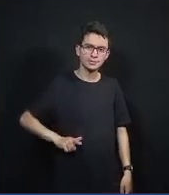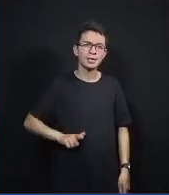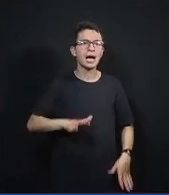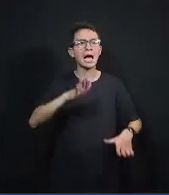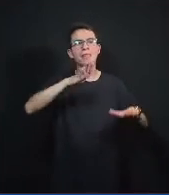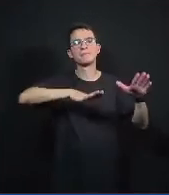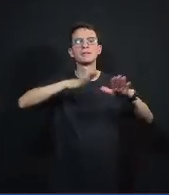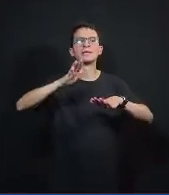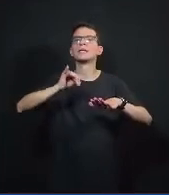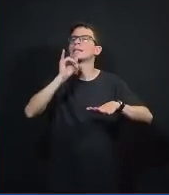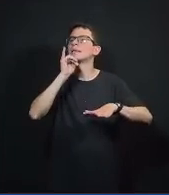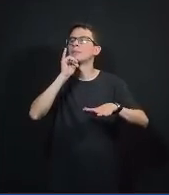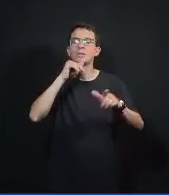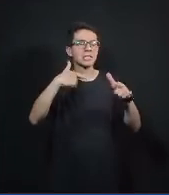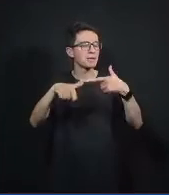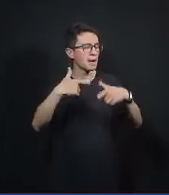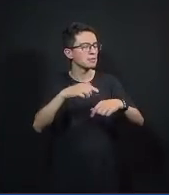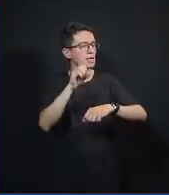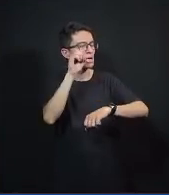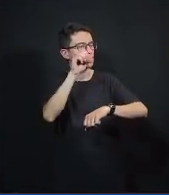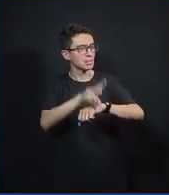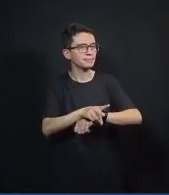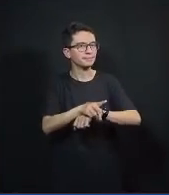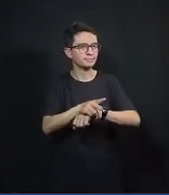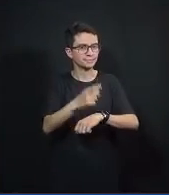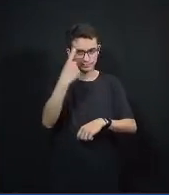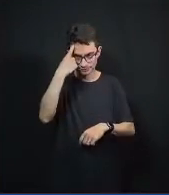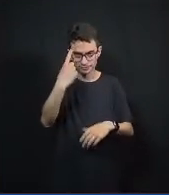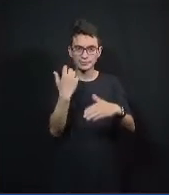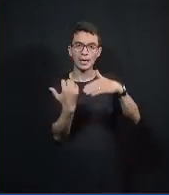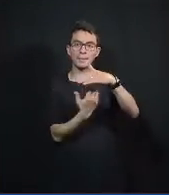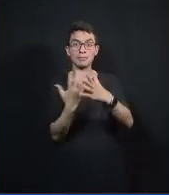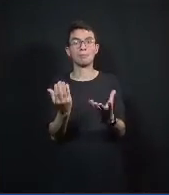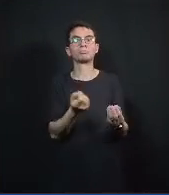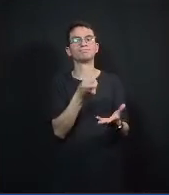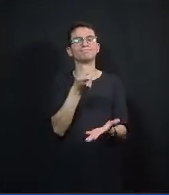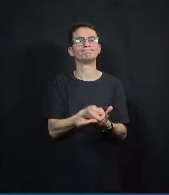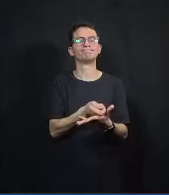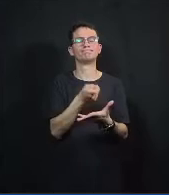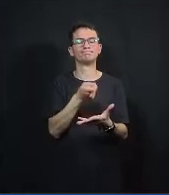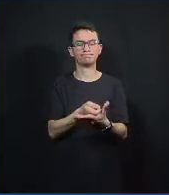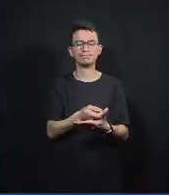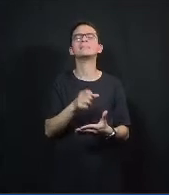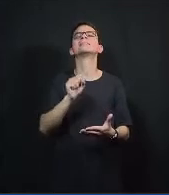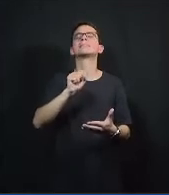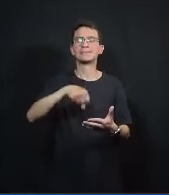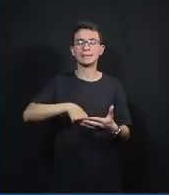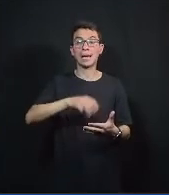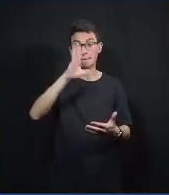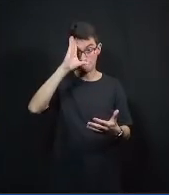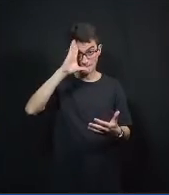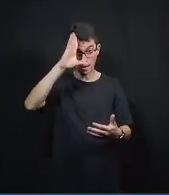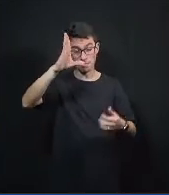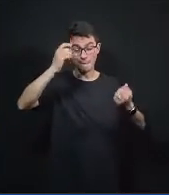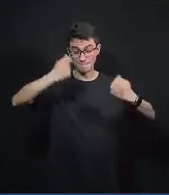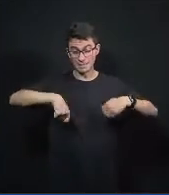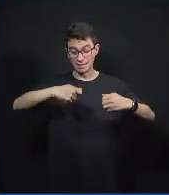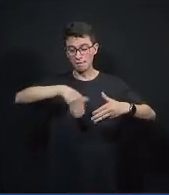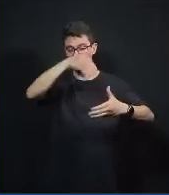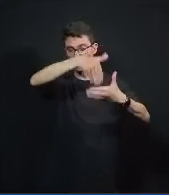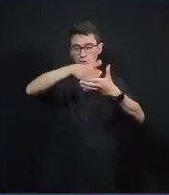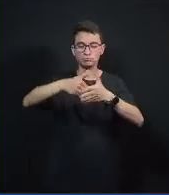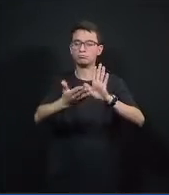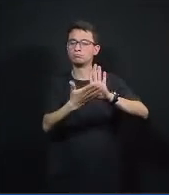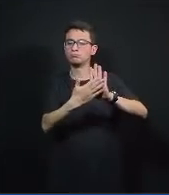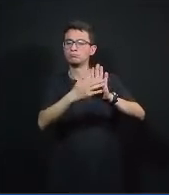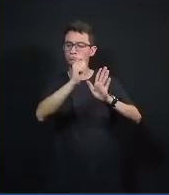para conseguir um emprego, pois muitas empresas exigem o título de eleitor como um dos documentos necessários para aceitar o